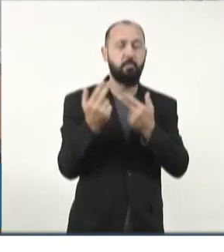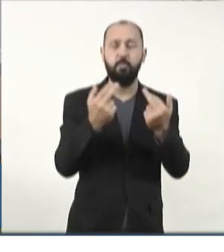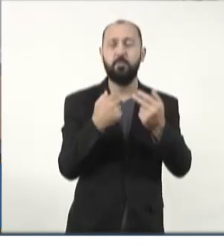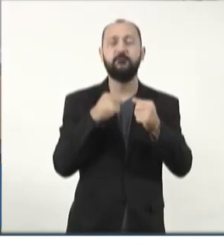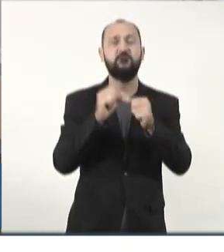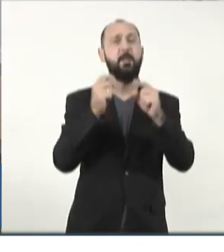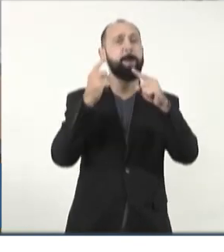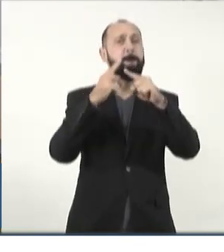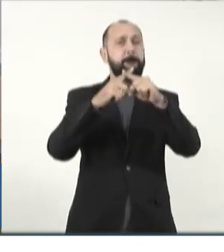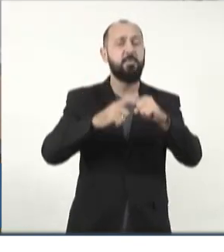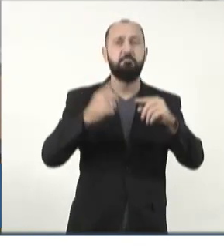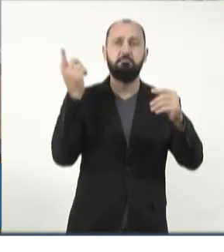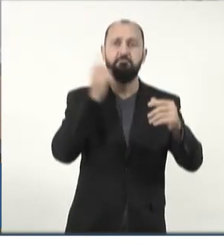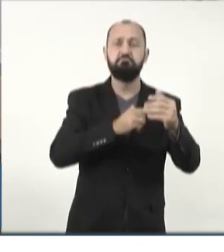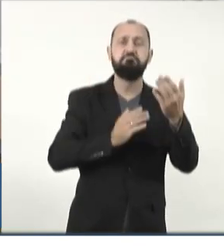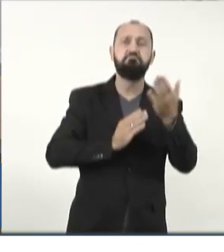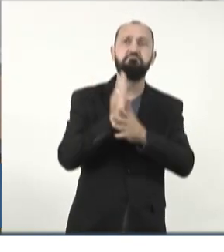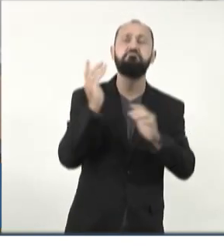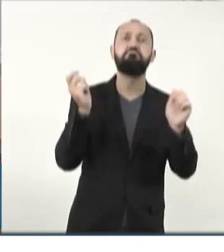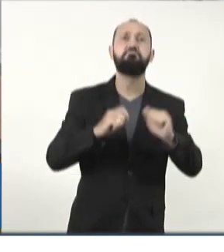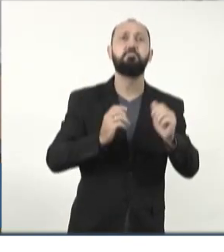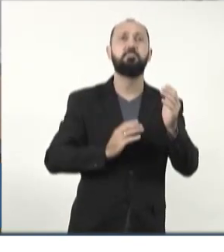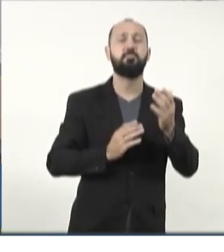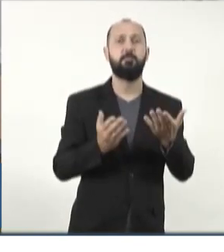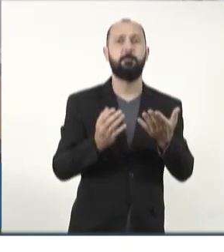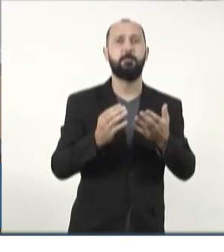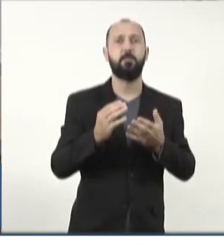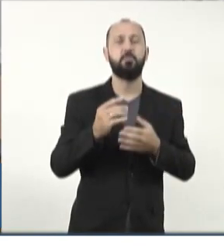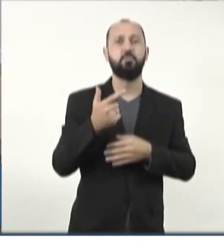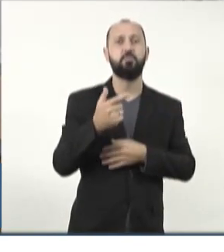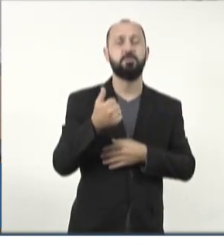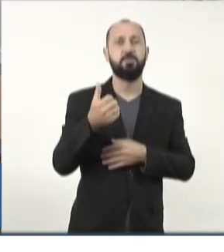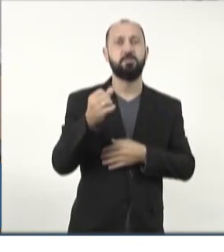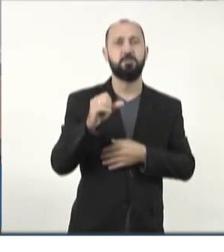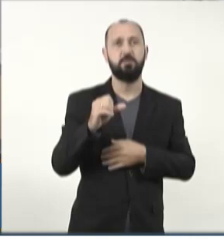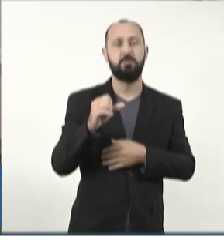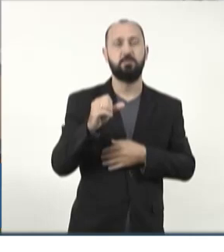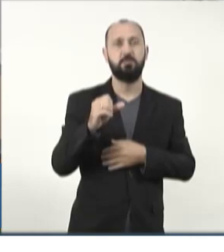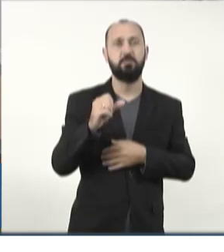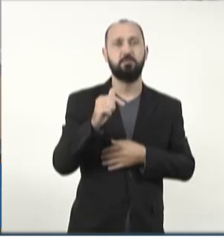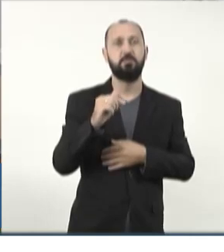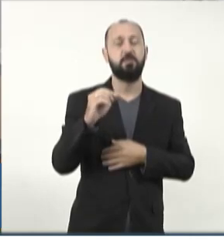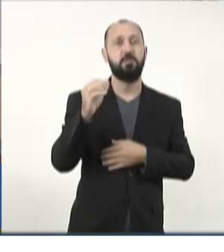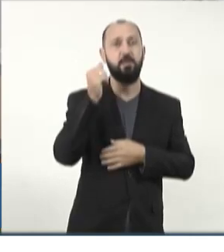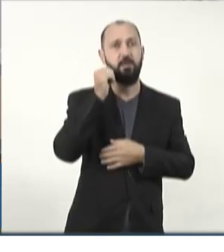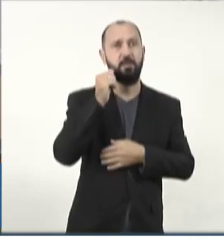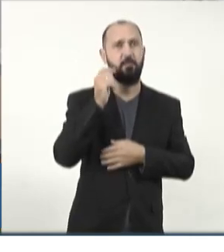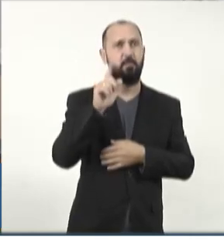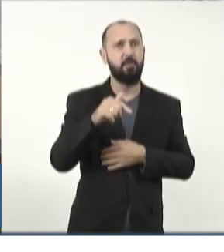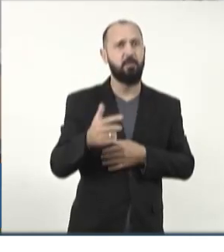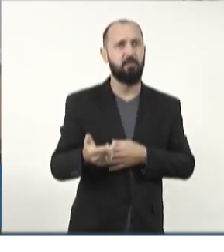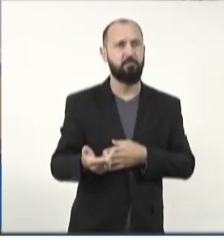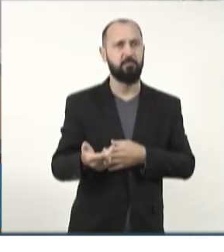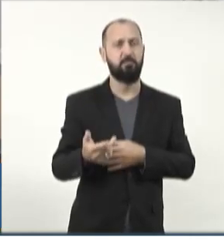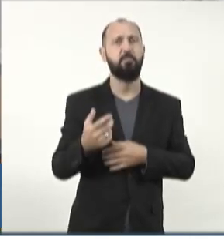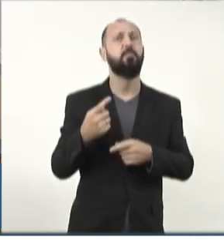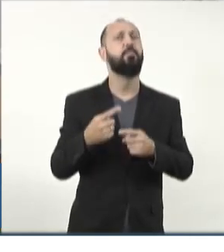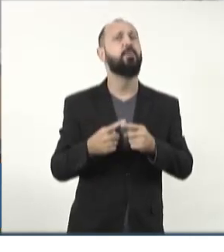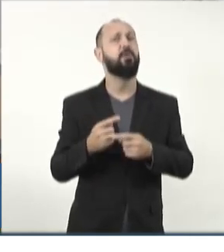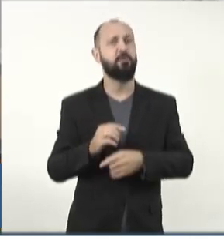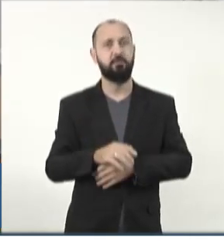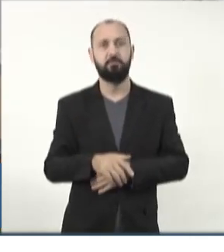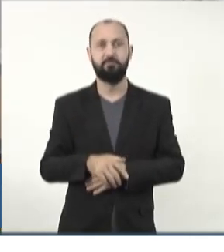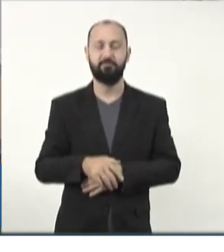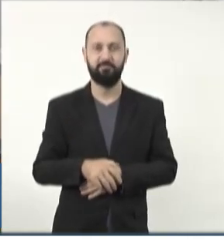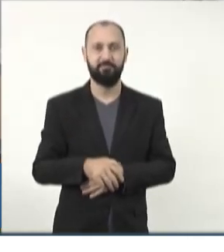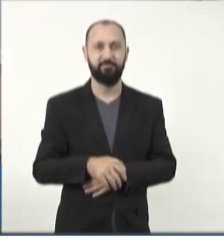está bem preparado, você passa. Nós somos 219 membros. 70 são mulheres. Por quê, gente?